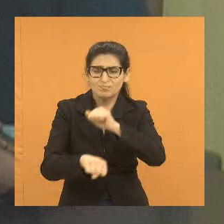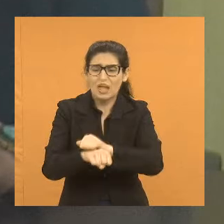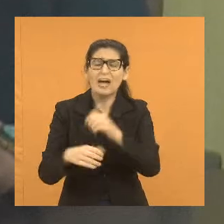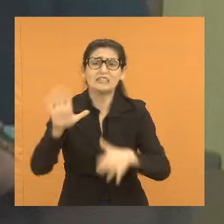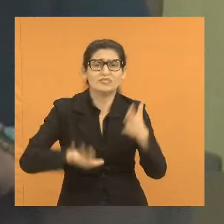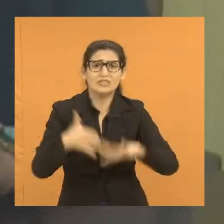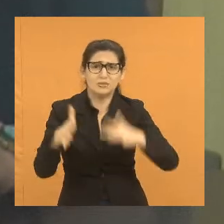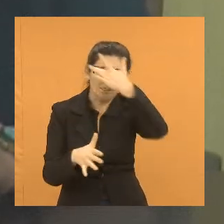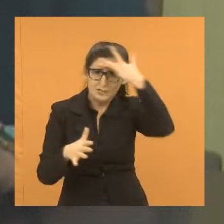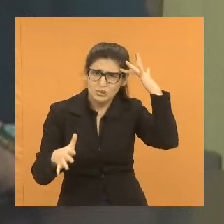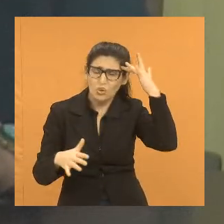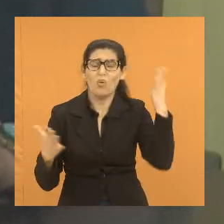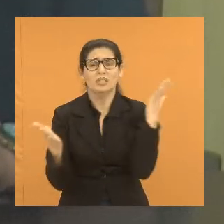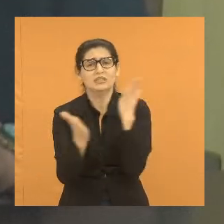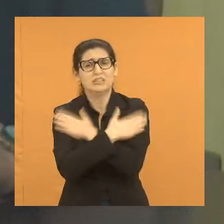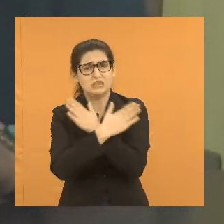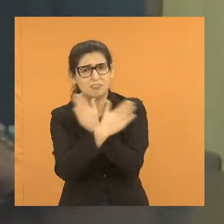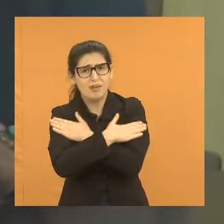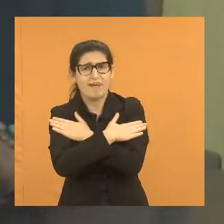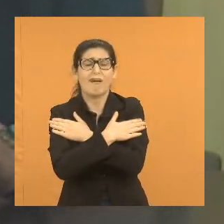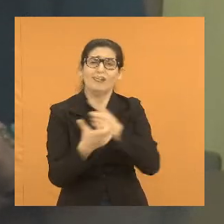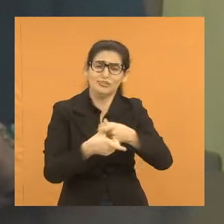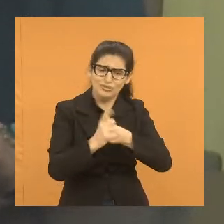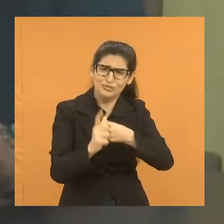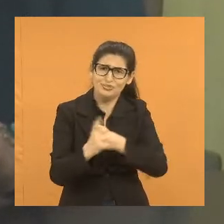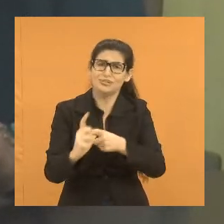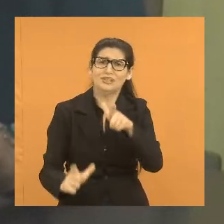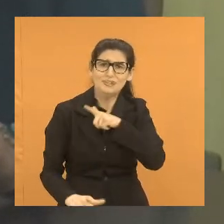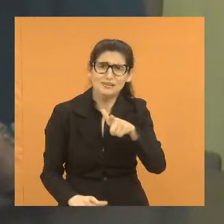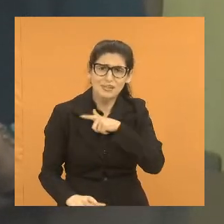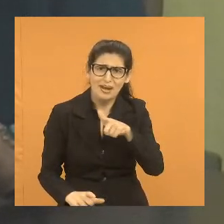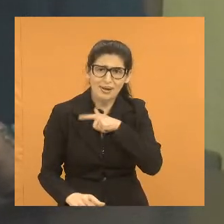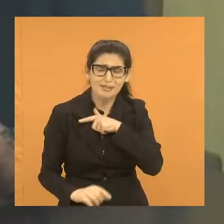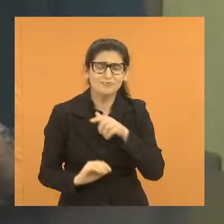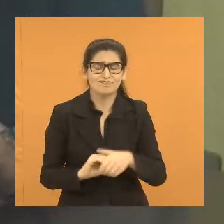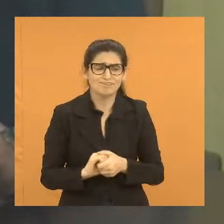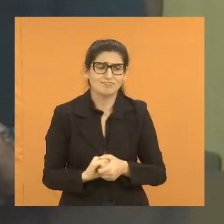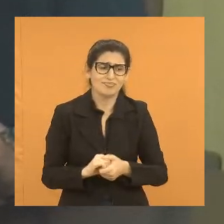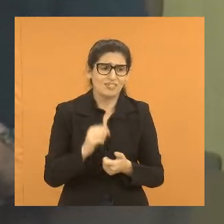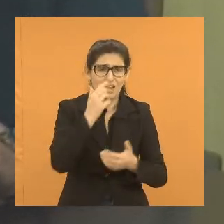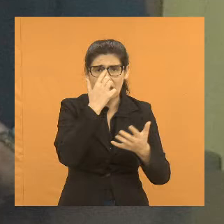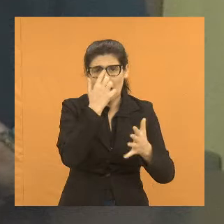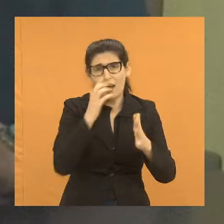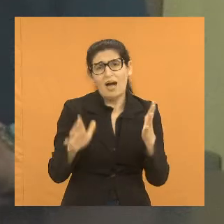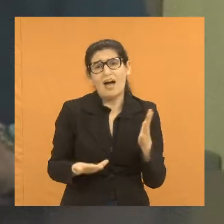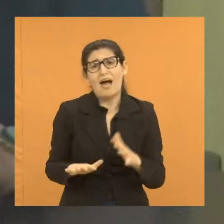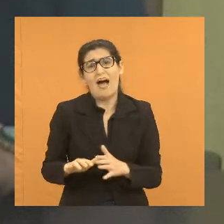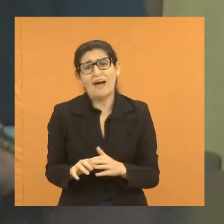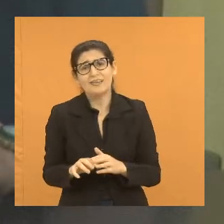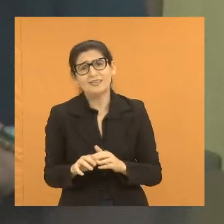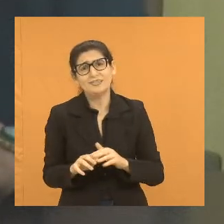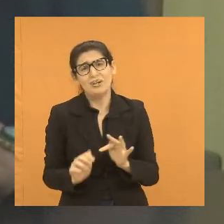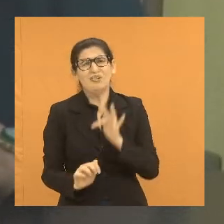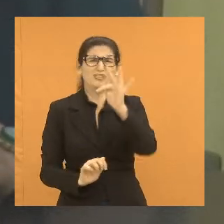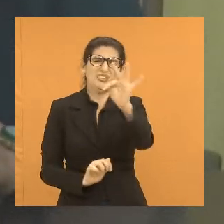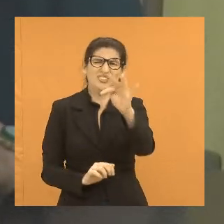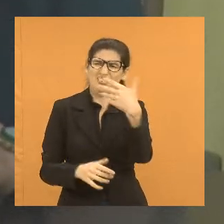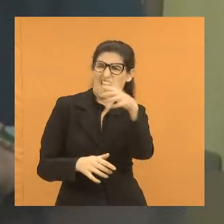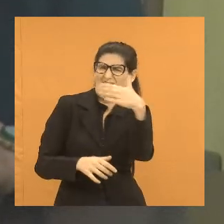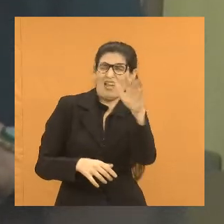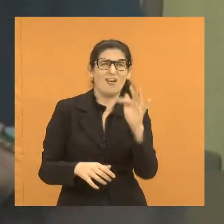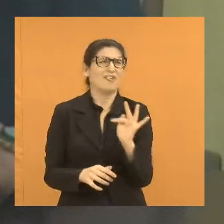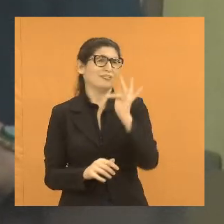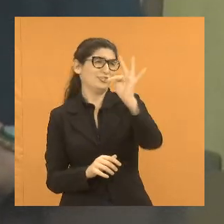tem muitas contas para pagar e acaba ficando, no caso da odontologia, em terceiro ou quarto plano na lista